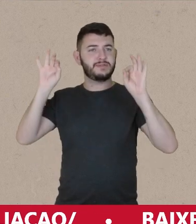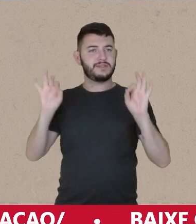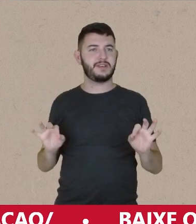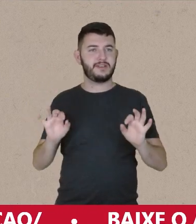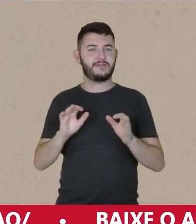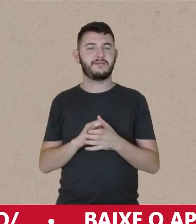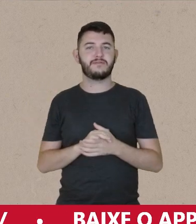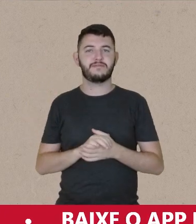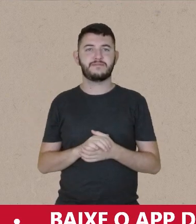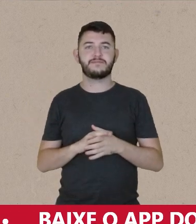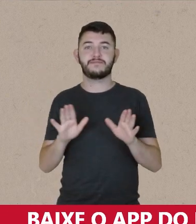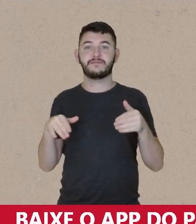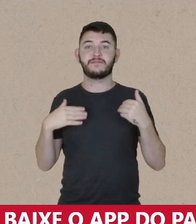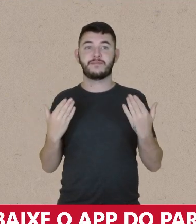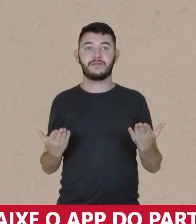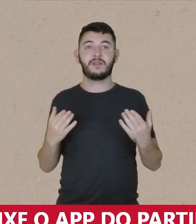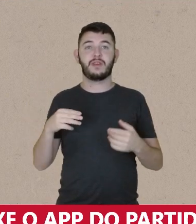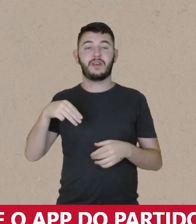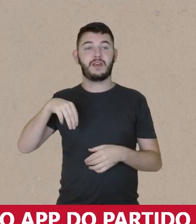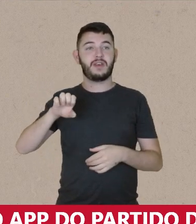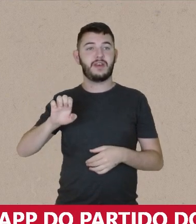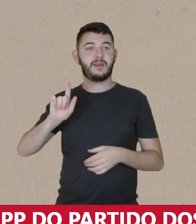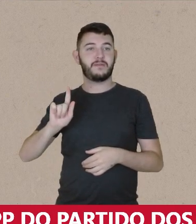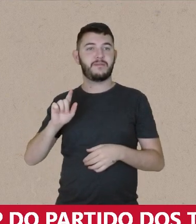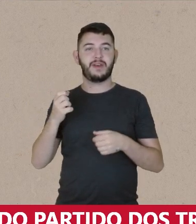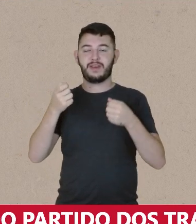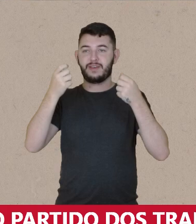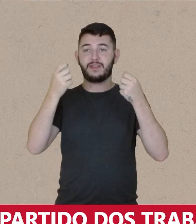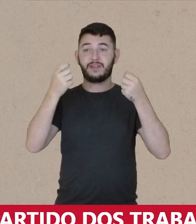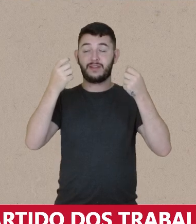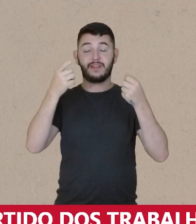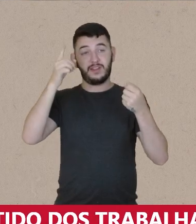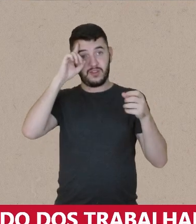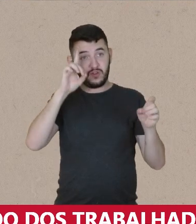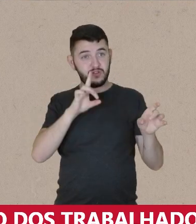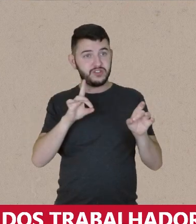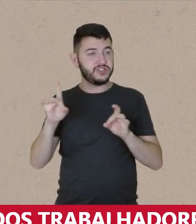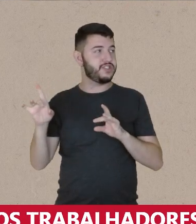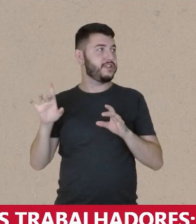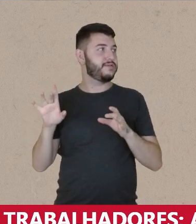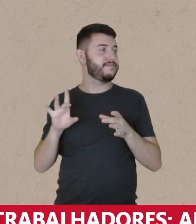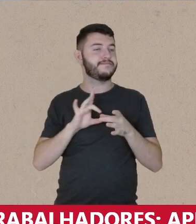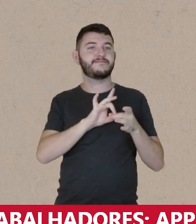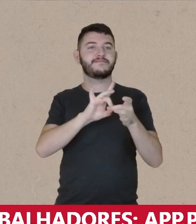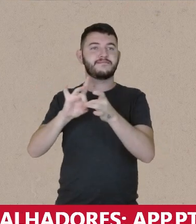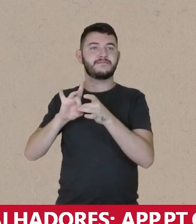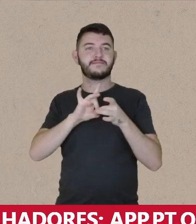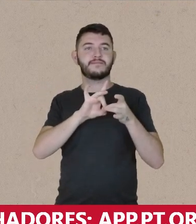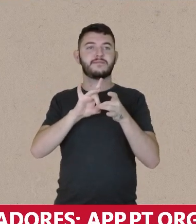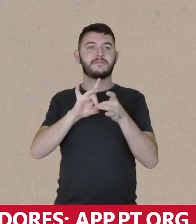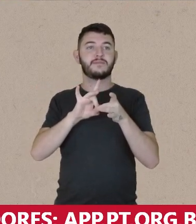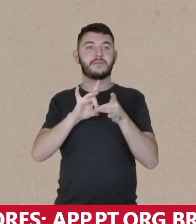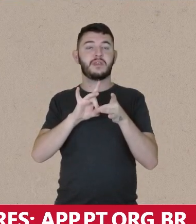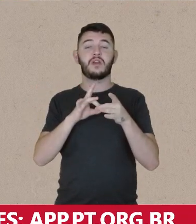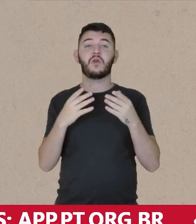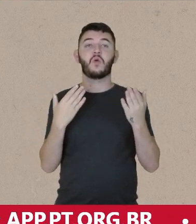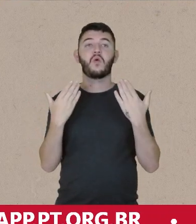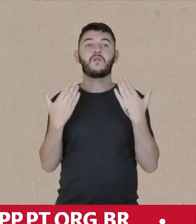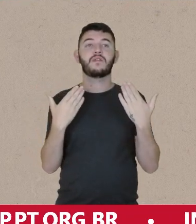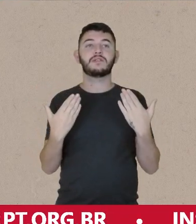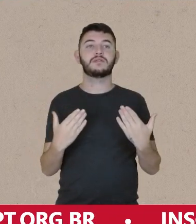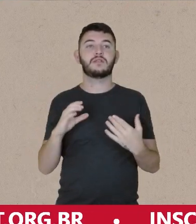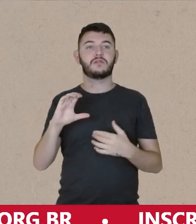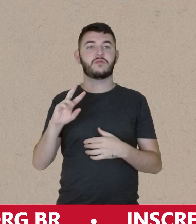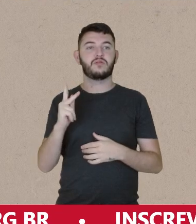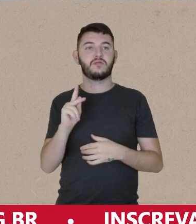É isso aí. A Meg diz aqui, a Meg está com a gente todo dia também, que eles ficam conversando aqui no chat, sabe? Eles discutem bastante, é um debate